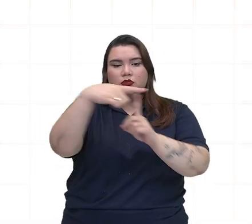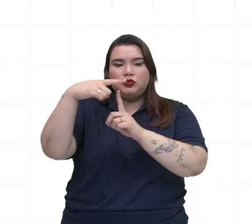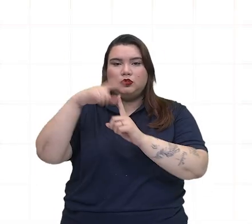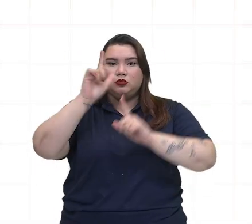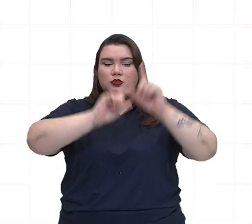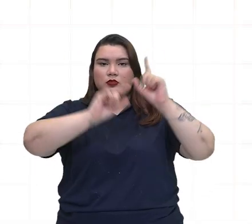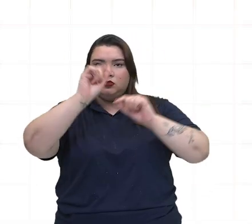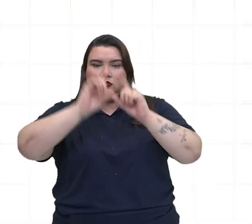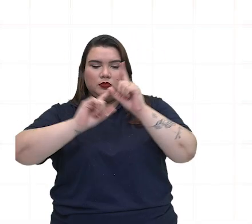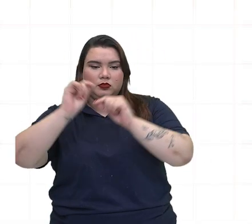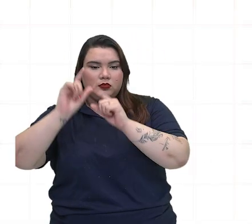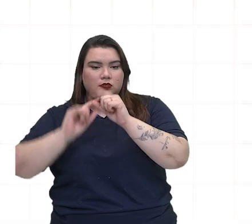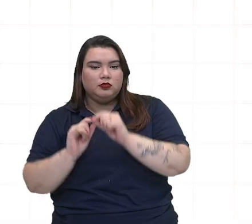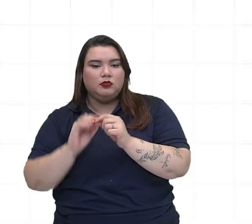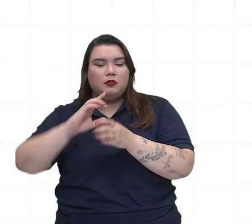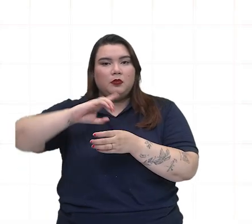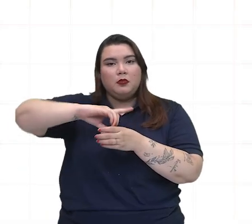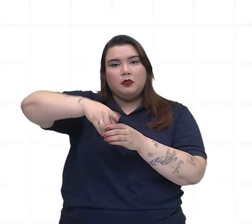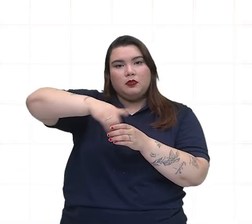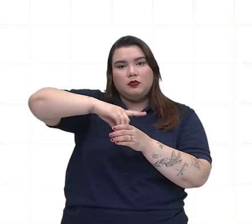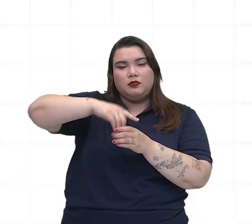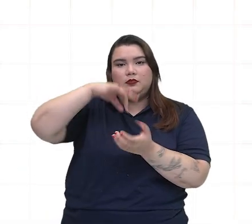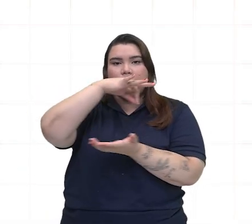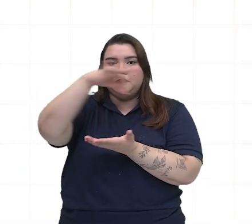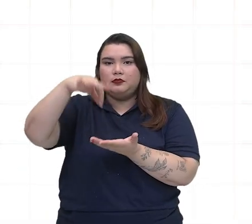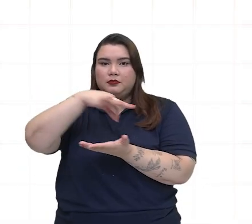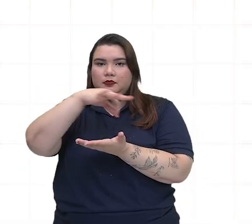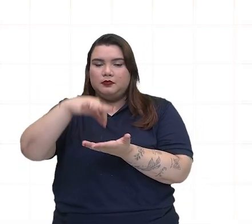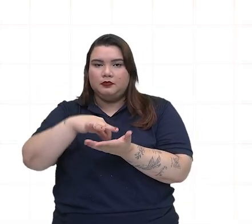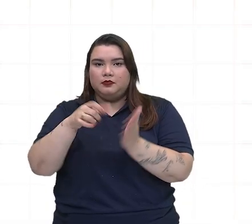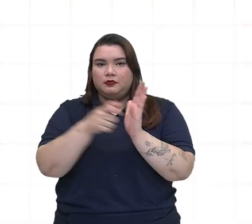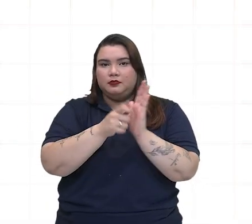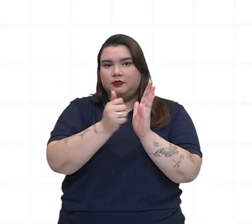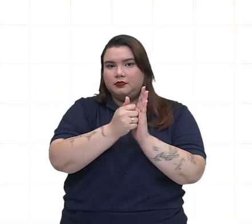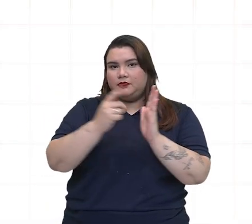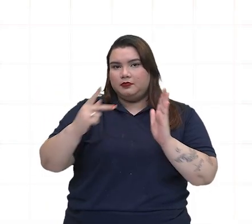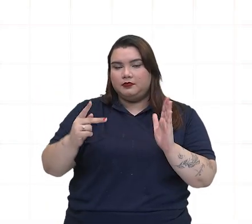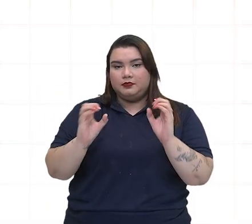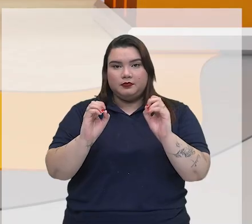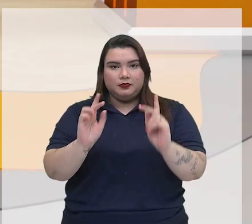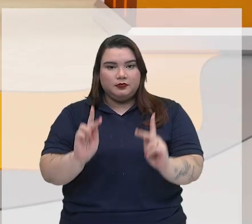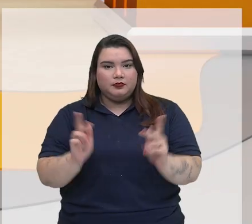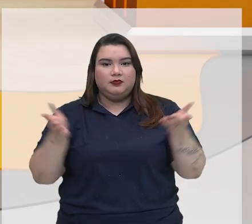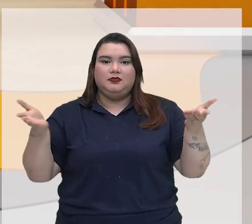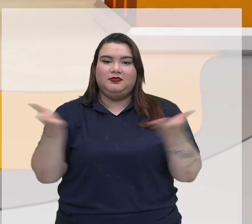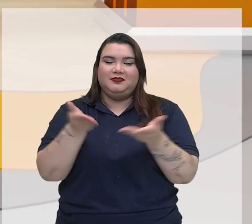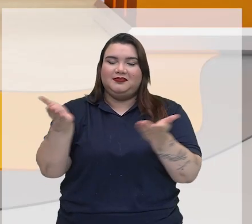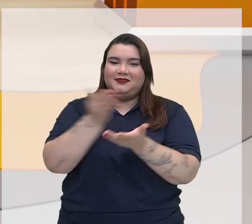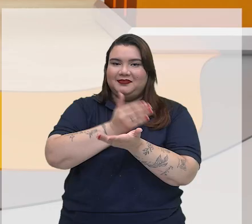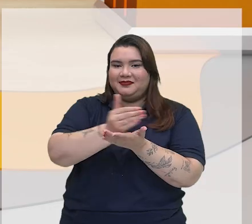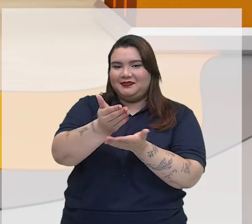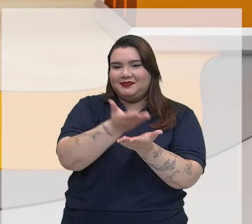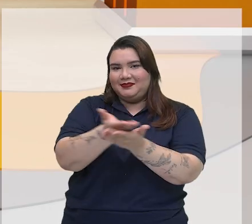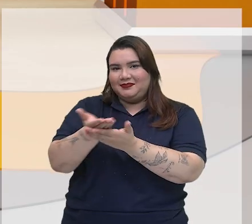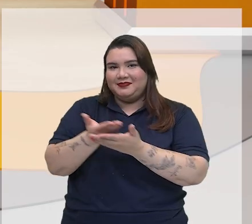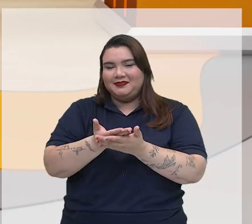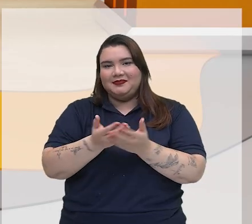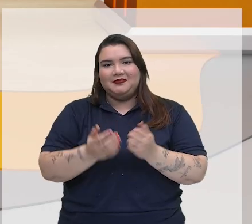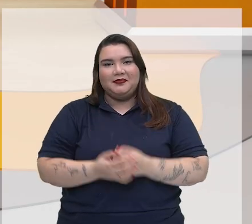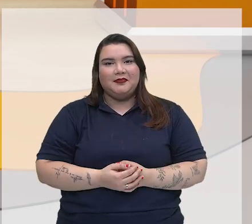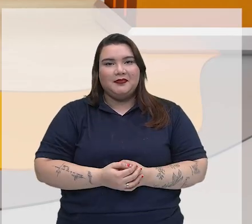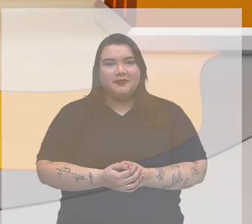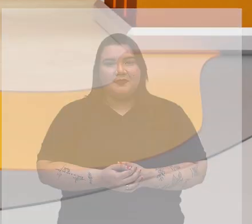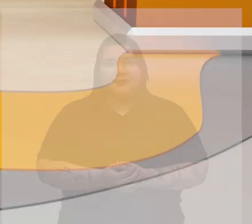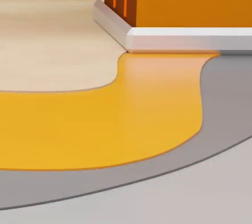lua, constelação Cruzeiro do Sul, bússola e GPS. A partir de agora, acompanhem comigo esta